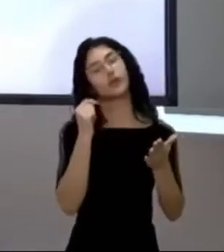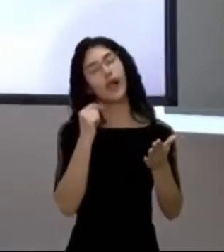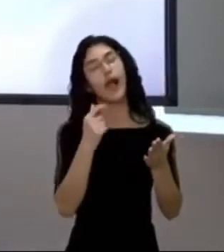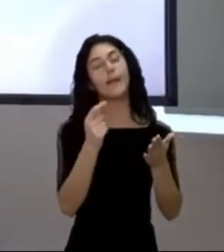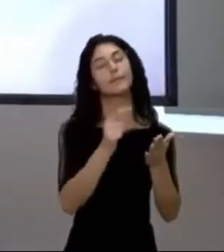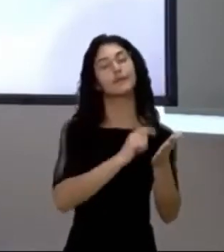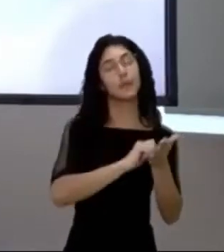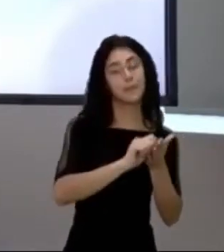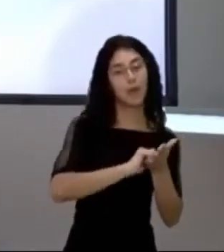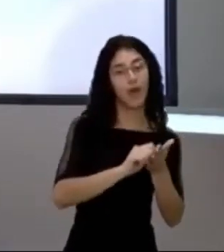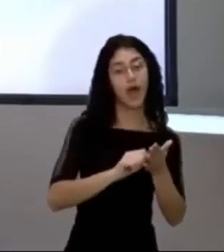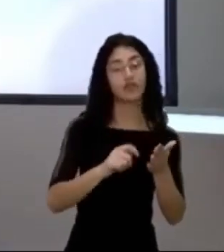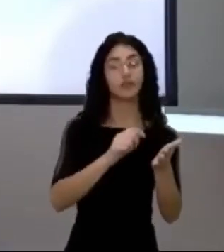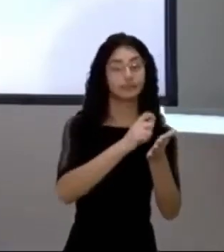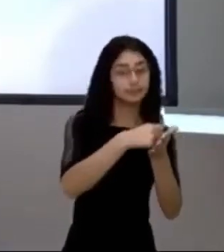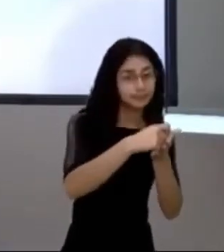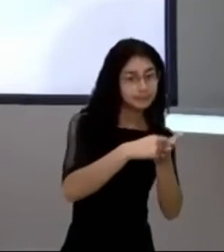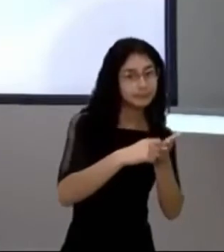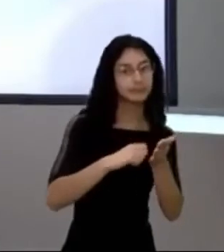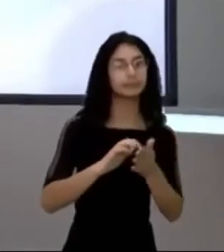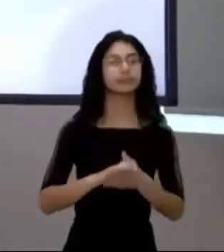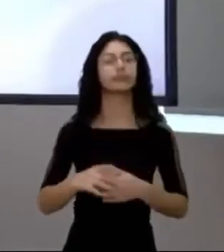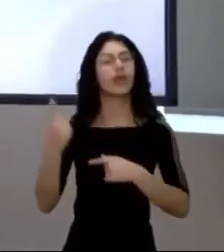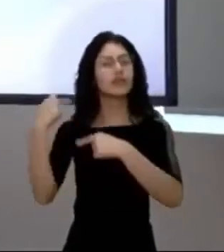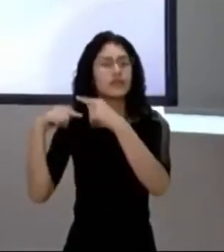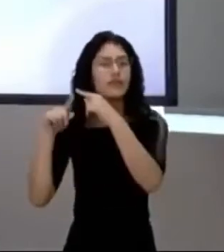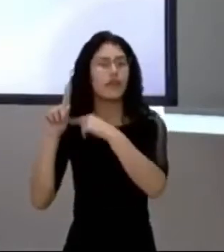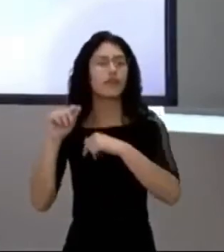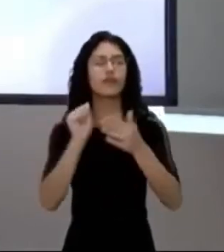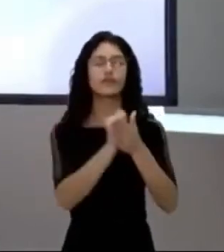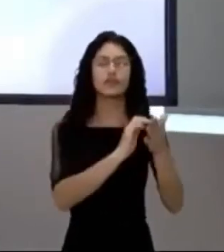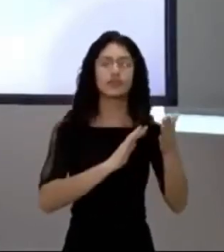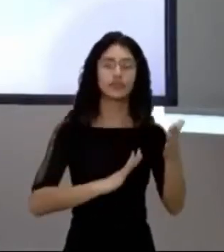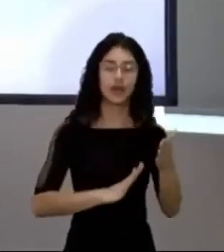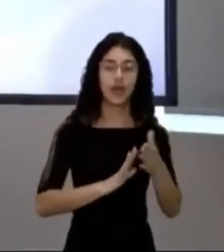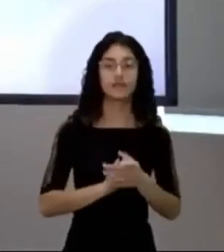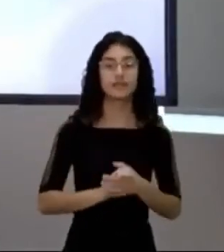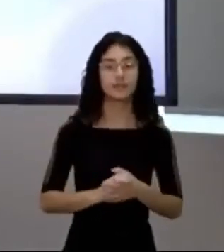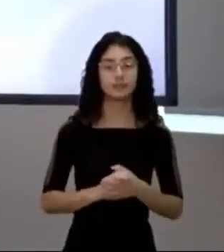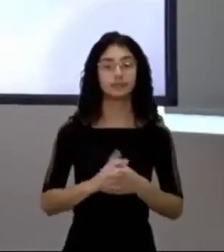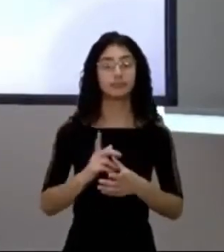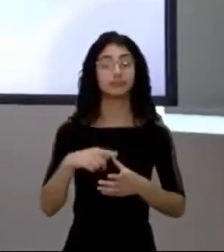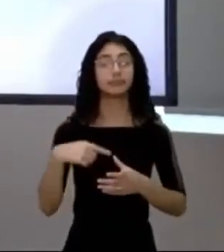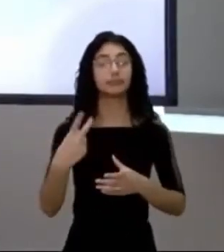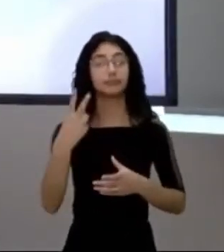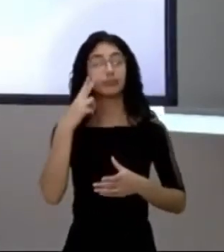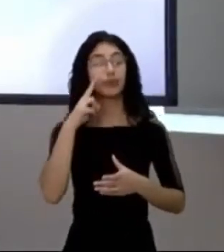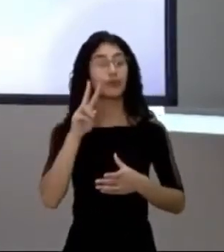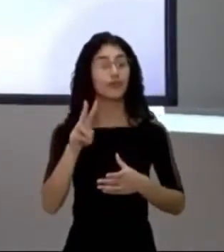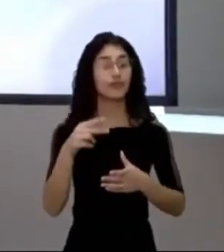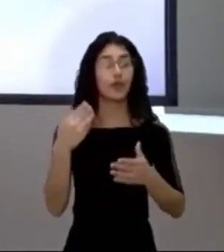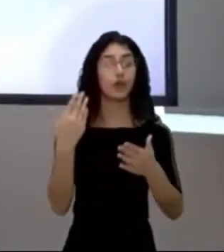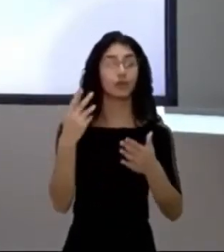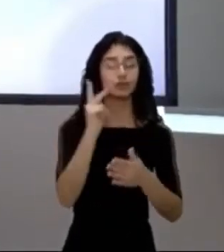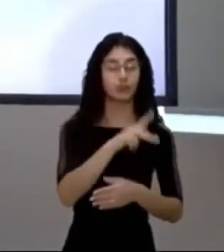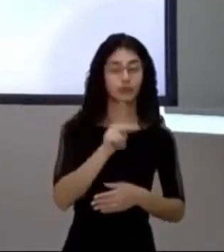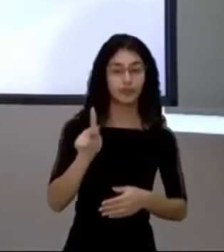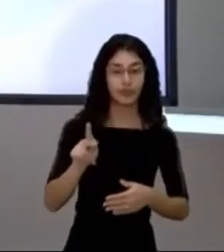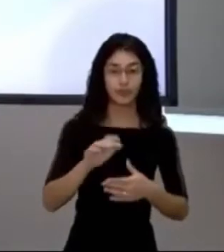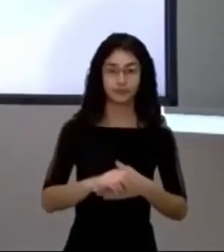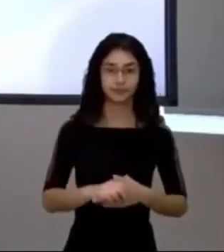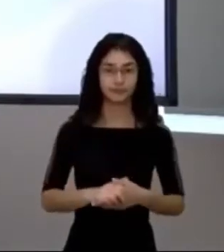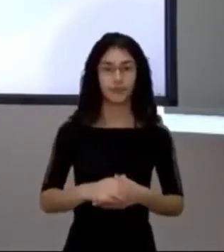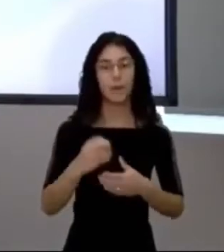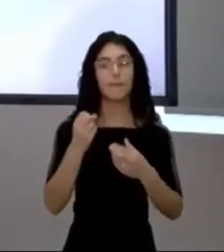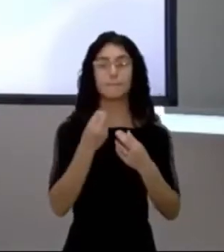para você poder fazer suas anotações e desenvolver as atividades para depois conferir com as do seu professor